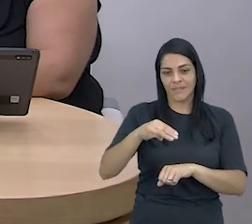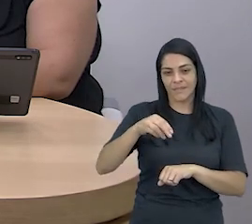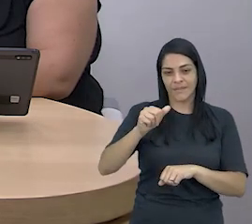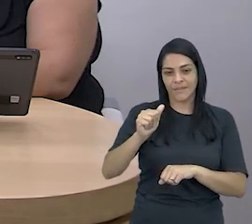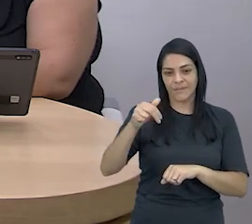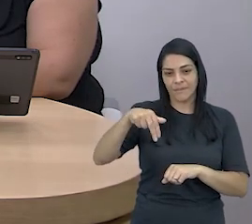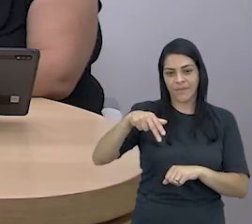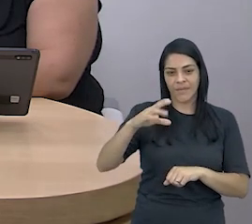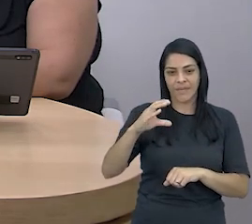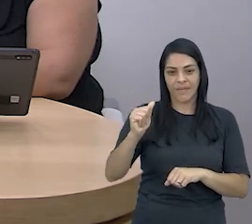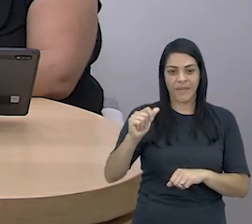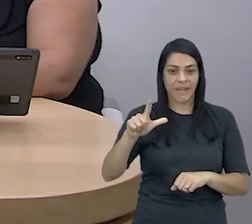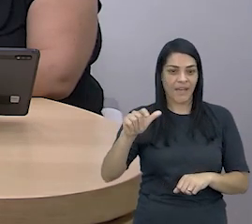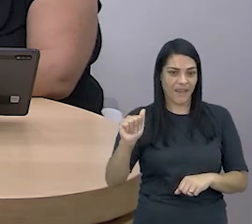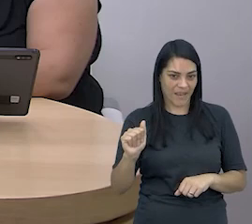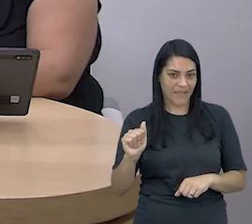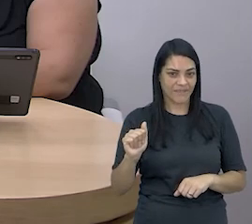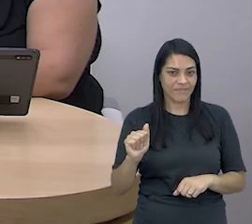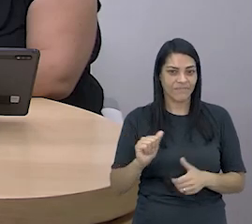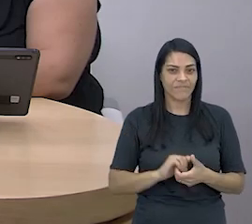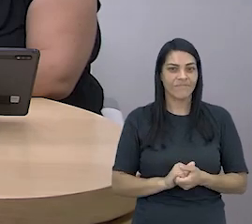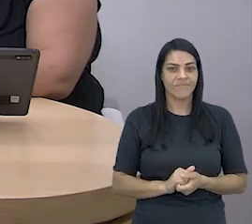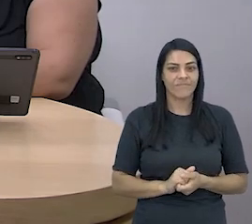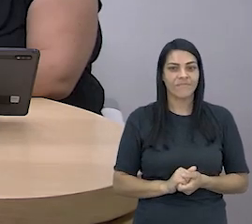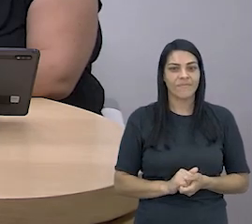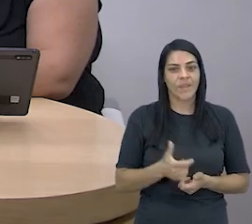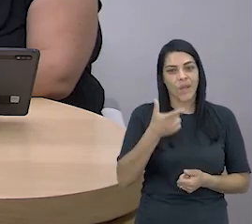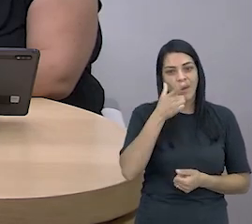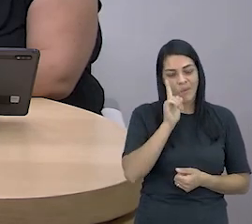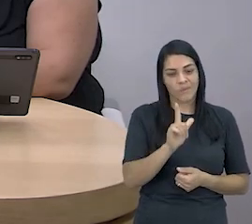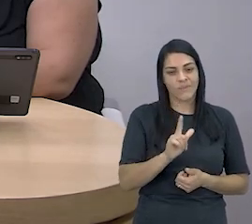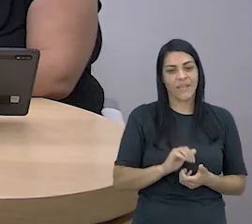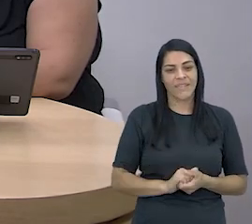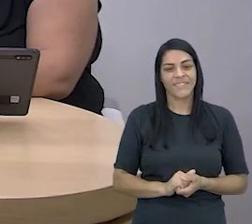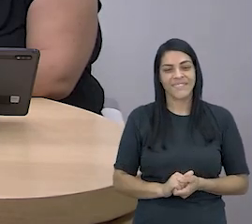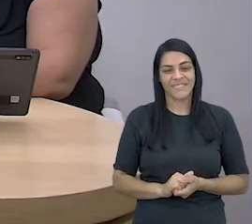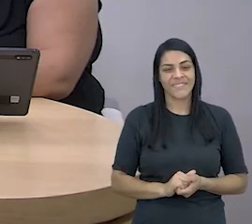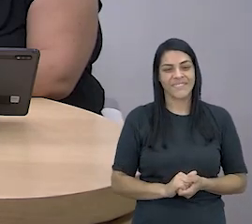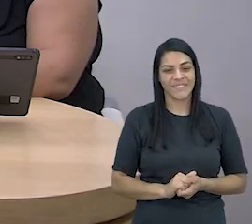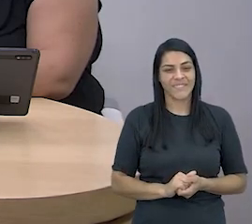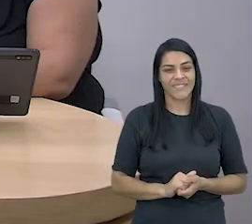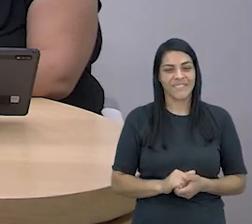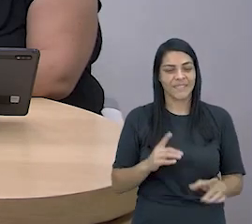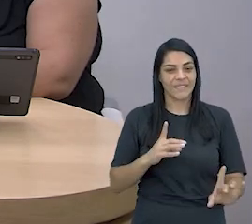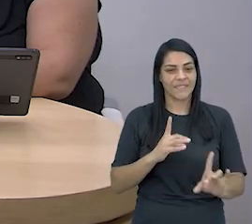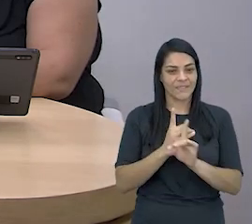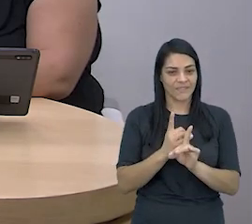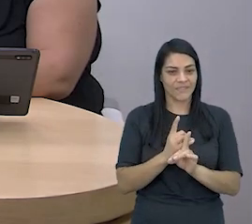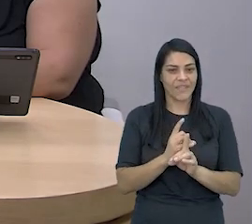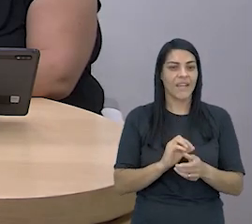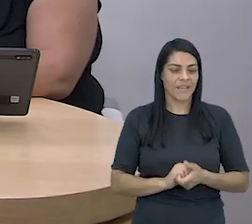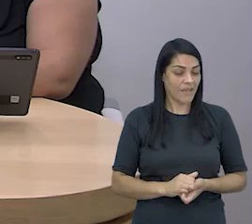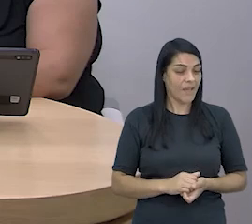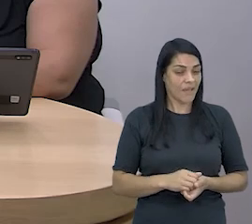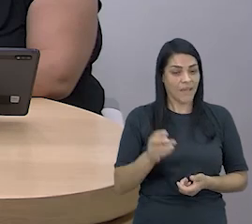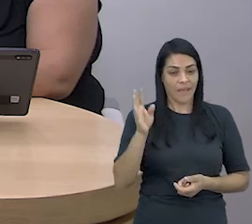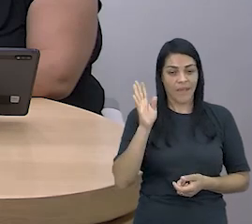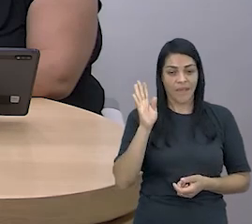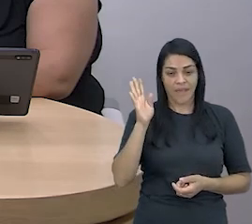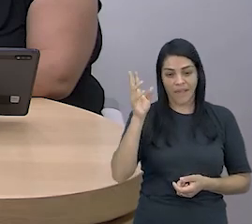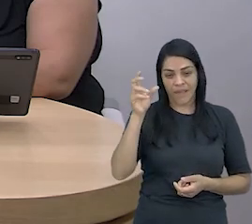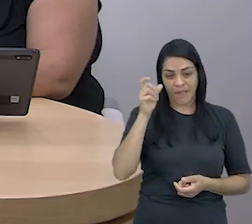Mancala, né, pra gente estabelecer algumas regras e tudo mais. É bem interessante, trabalha